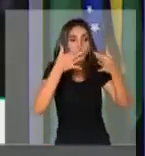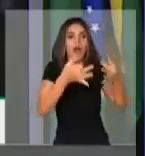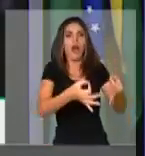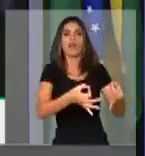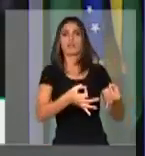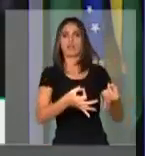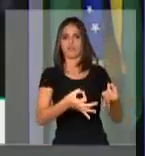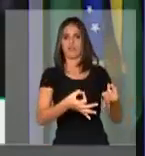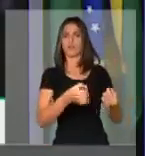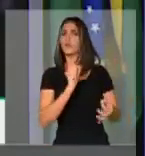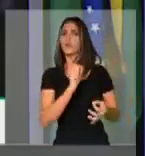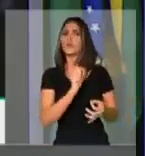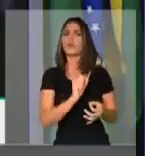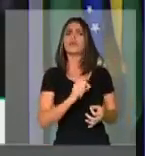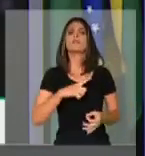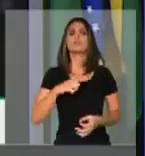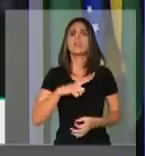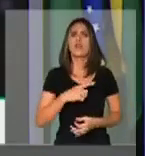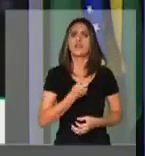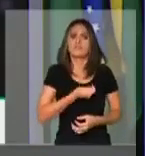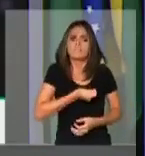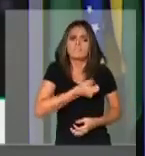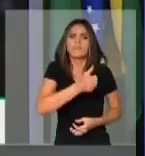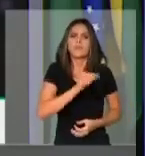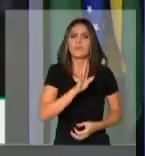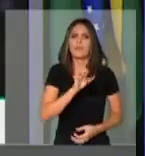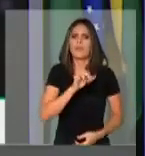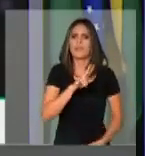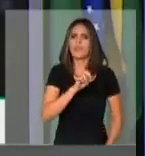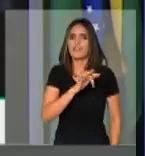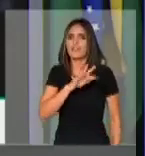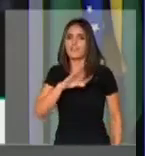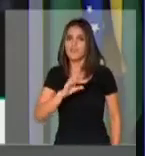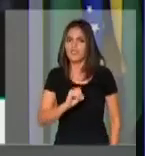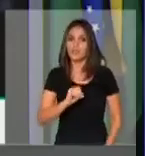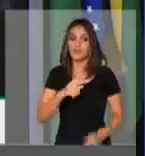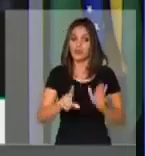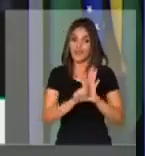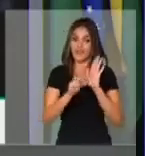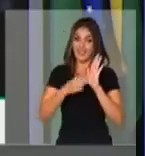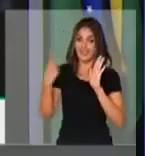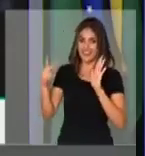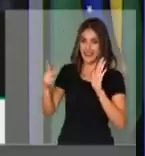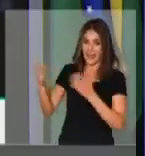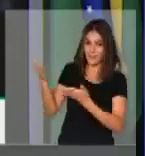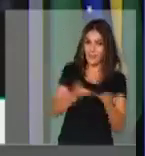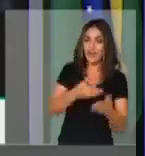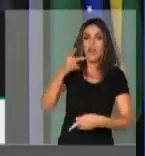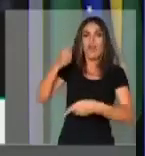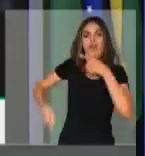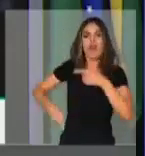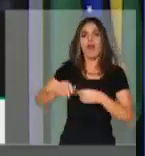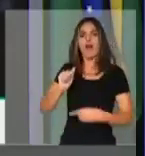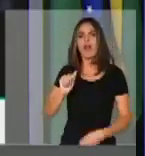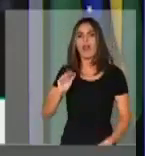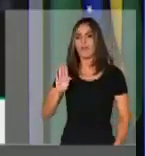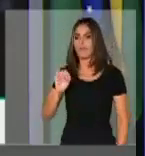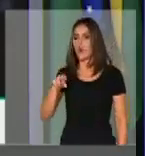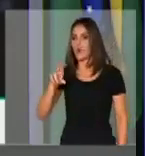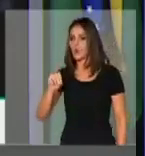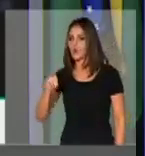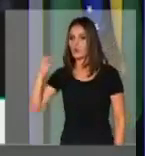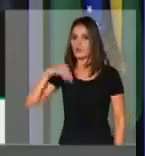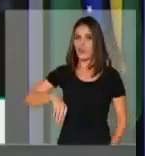atentos. Entre esses benefícios, alvos da tesoura da reforma estão o abono salarial e o